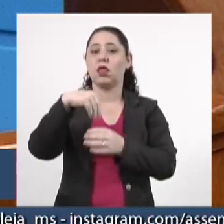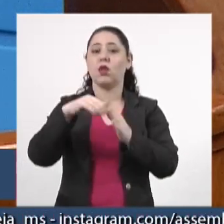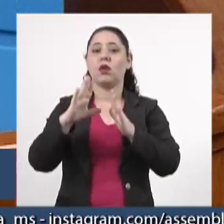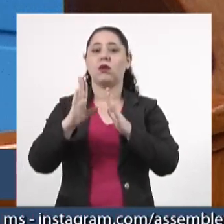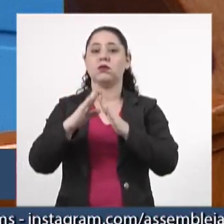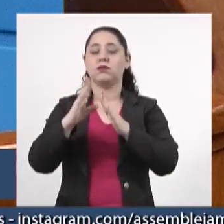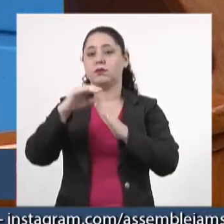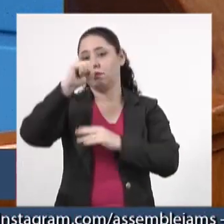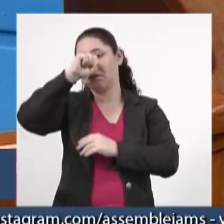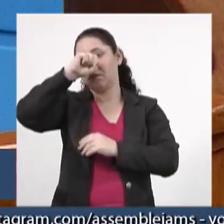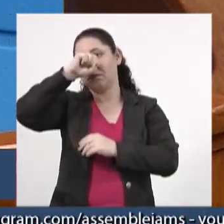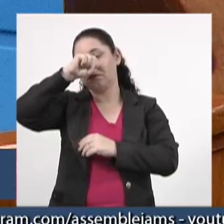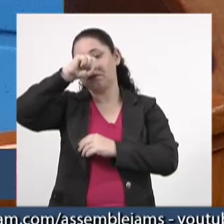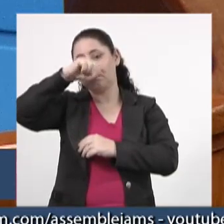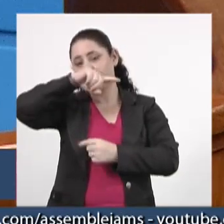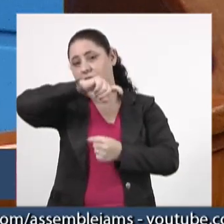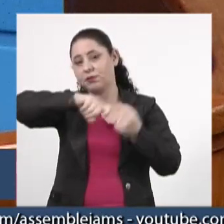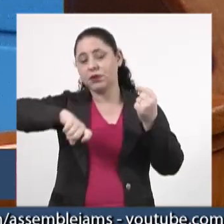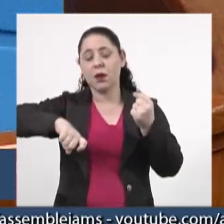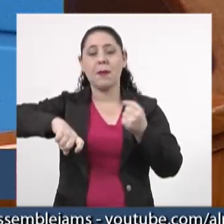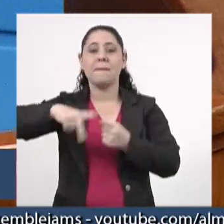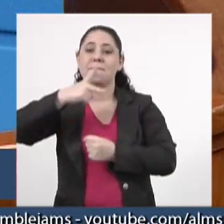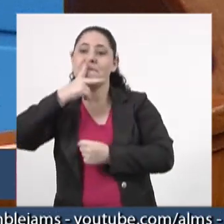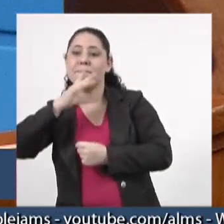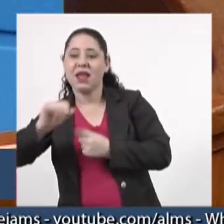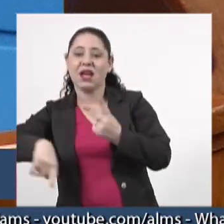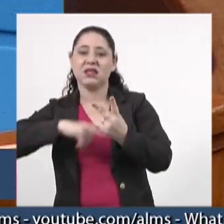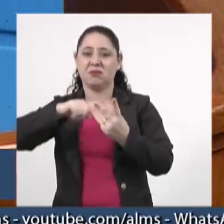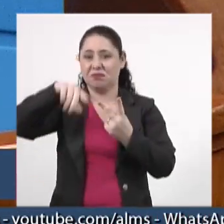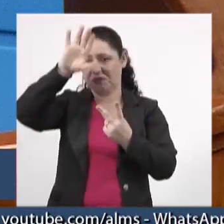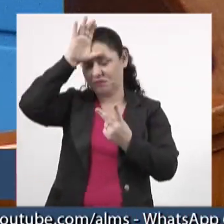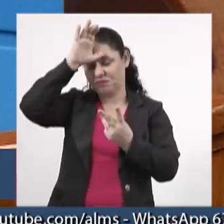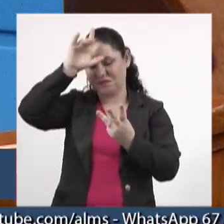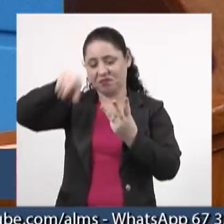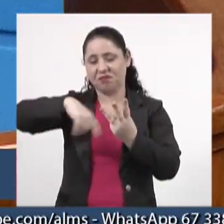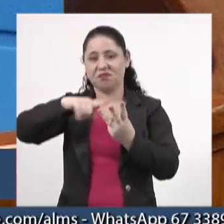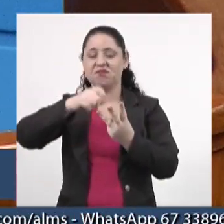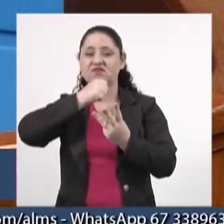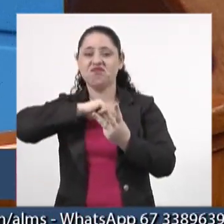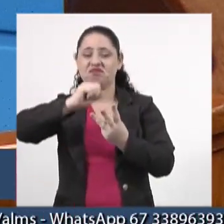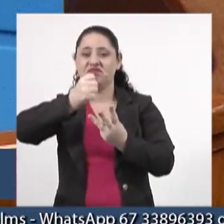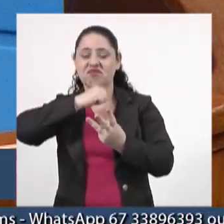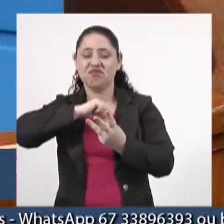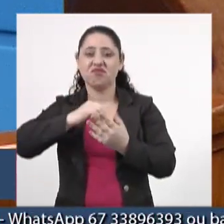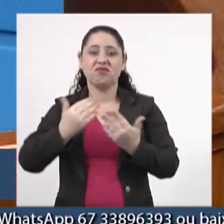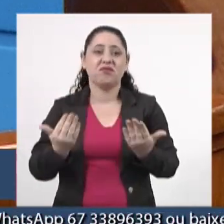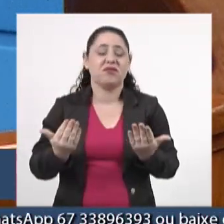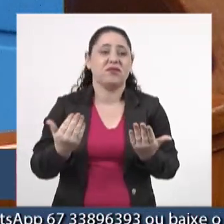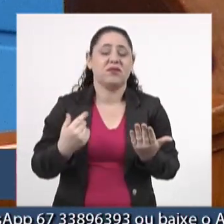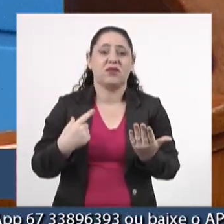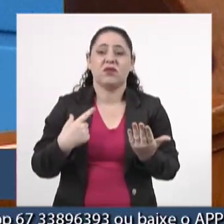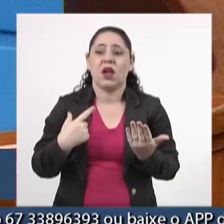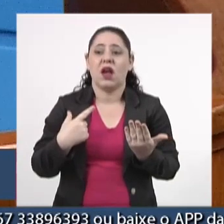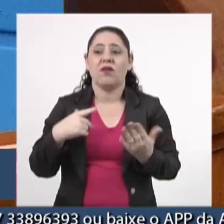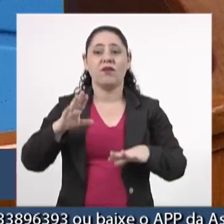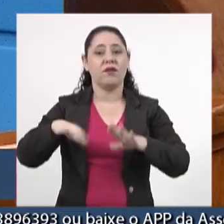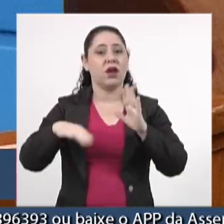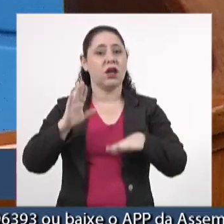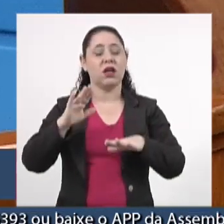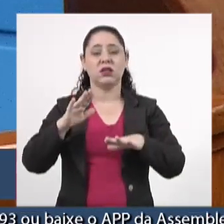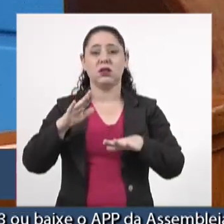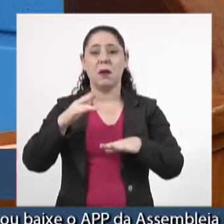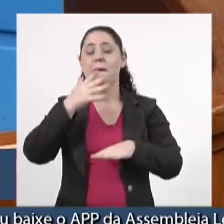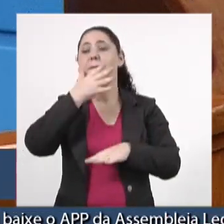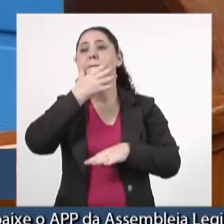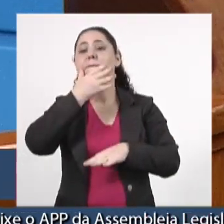casa, pelo pai, pelo tio, pelo avô, né? E, incrivelmente, nem todos os casos são